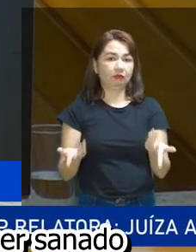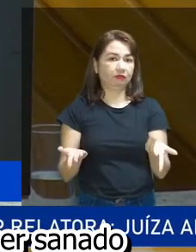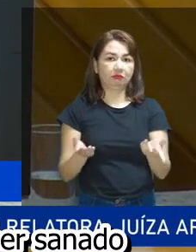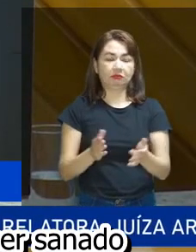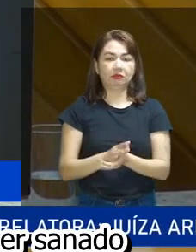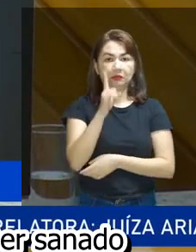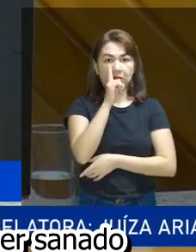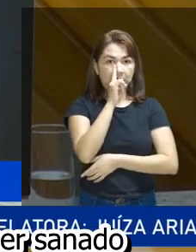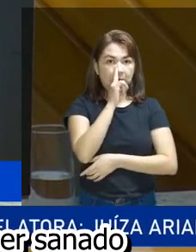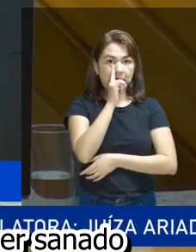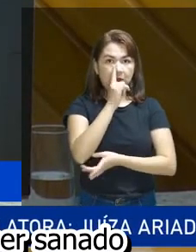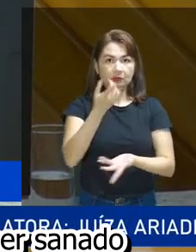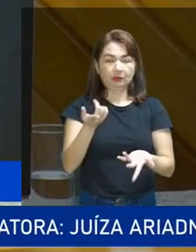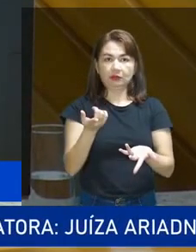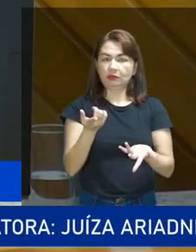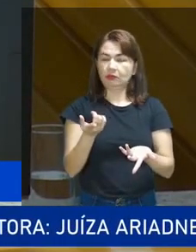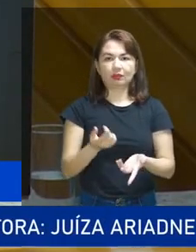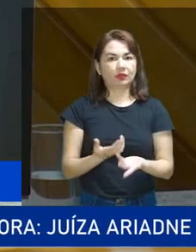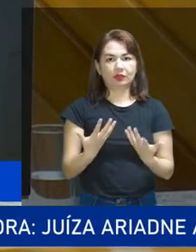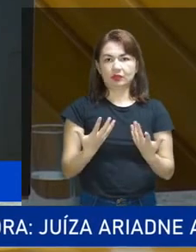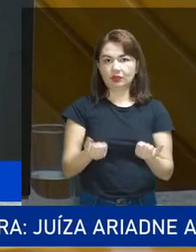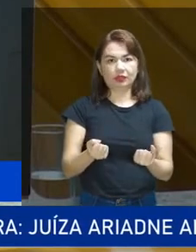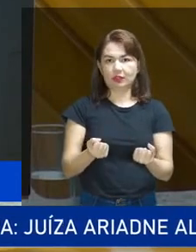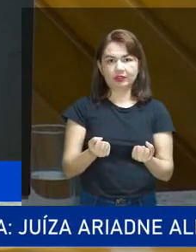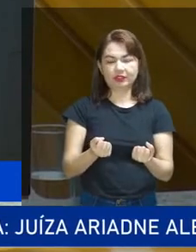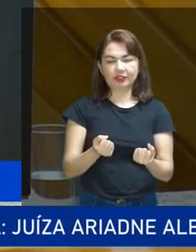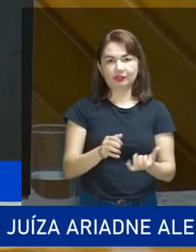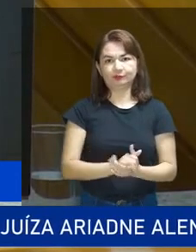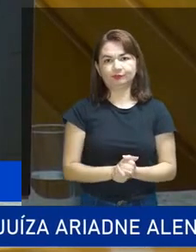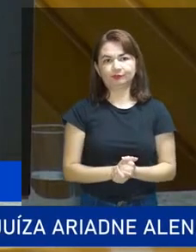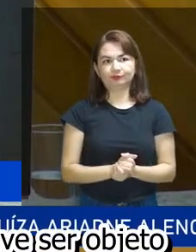vício a ser sanado por esta via.